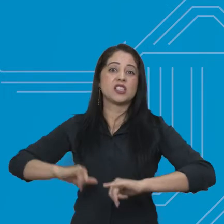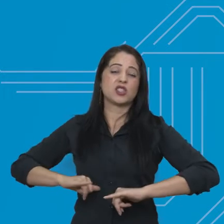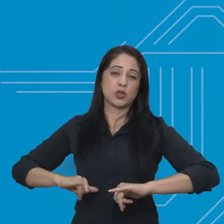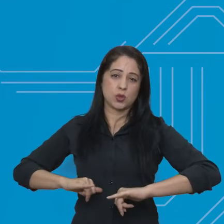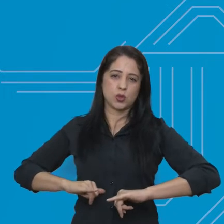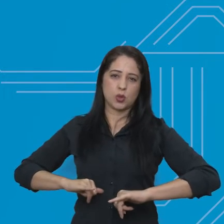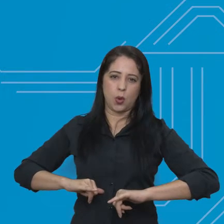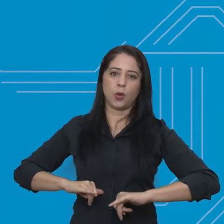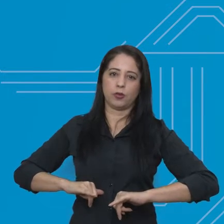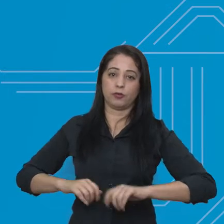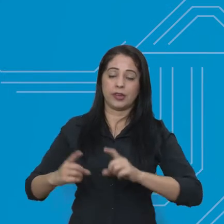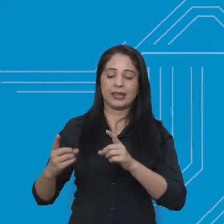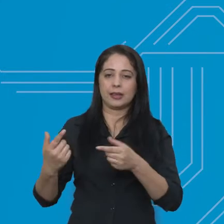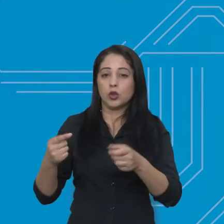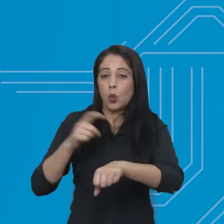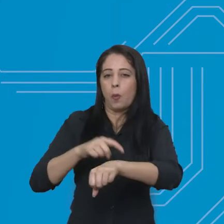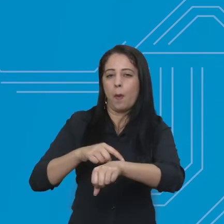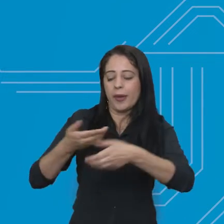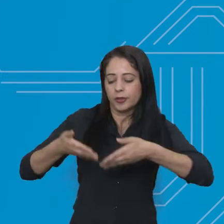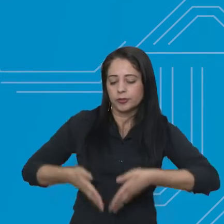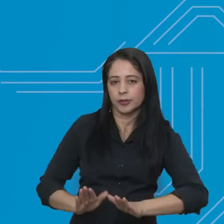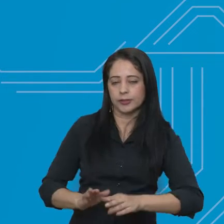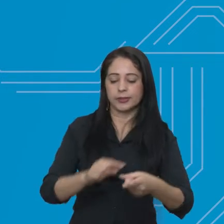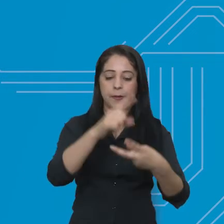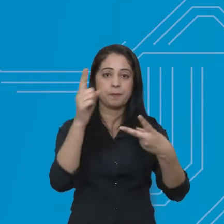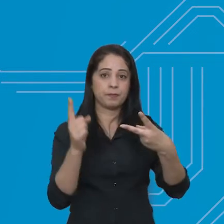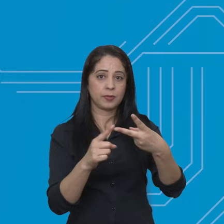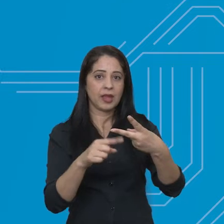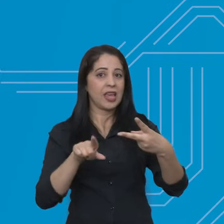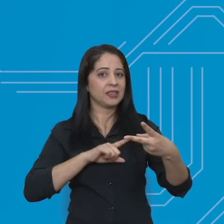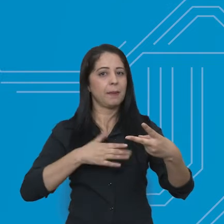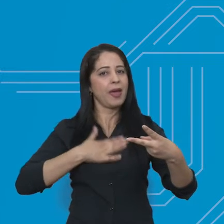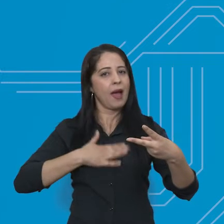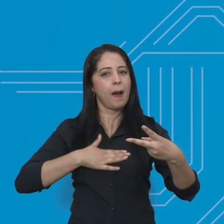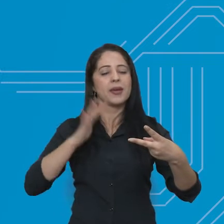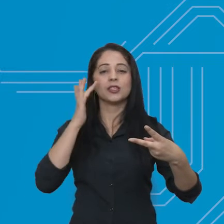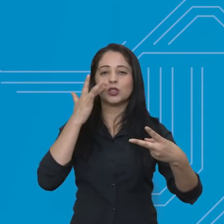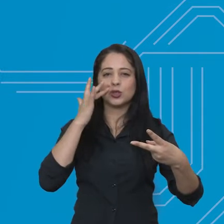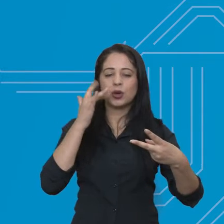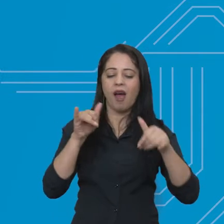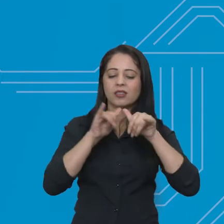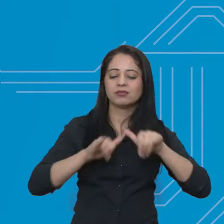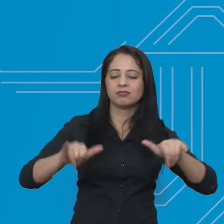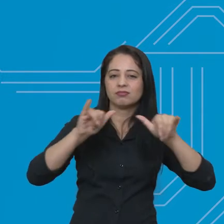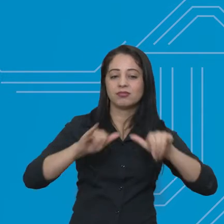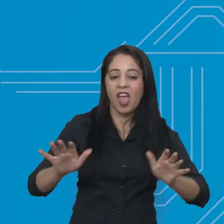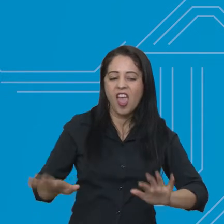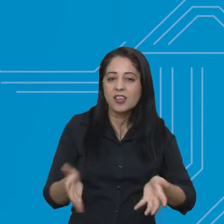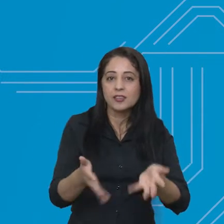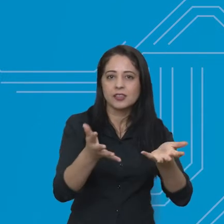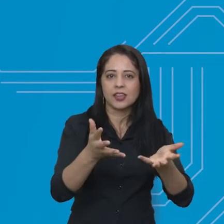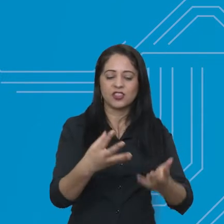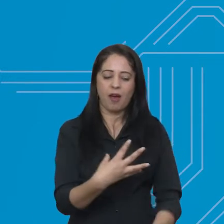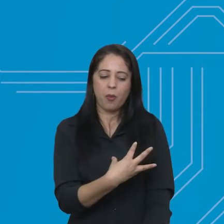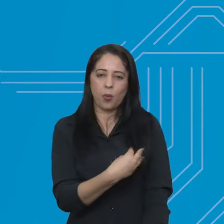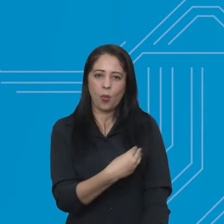quando procuram serviços de saúde na hora do parto. E o outro é sobre o Agosto Dourado, uma campanha mundial de incentivo ao